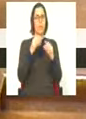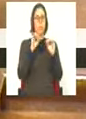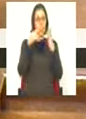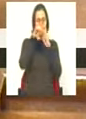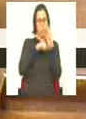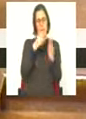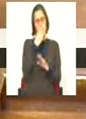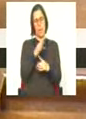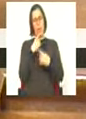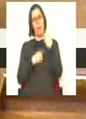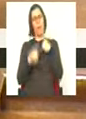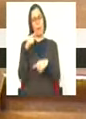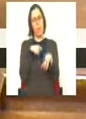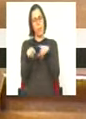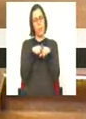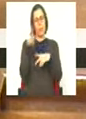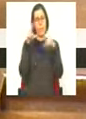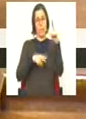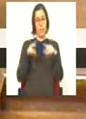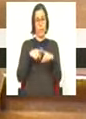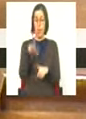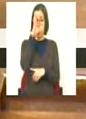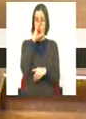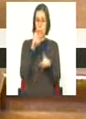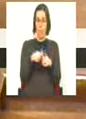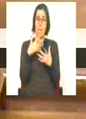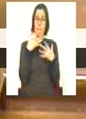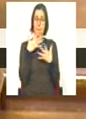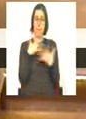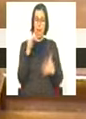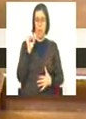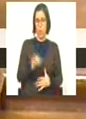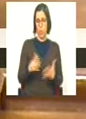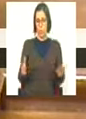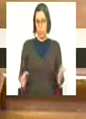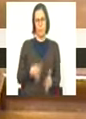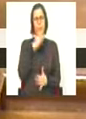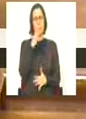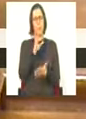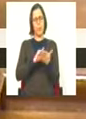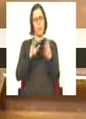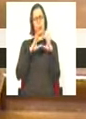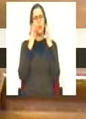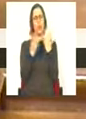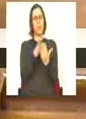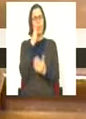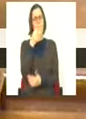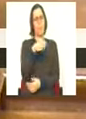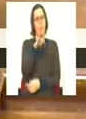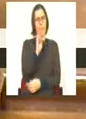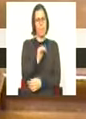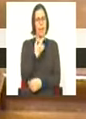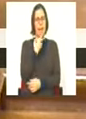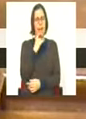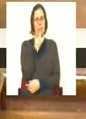prática e a política fiscal deste Governo e desta maioria. Dizia o Secretário-Geral Socialista em